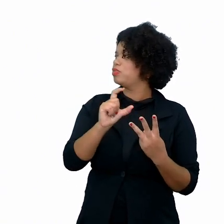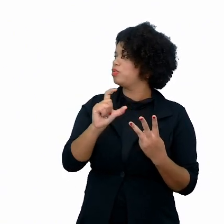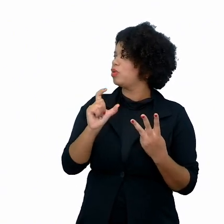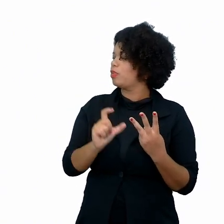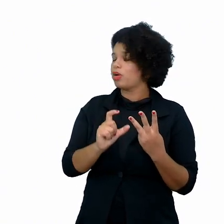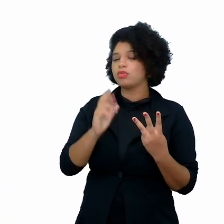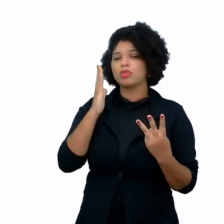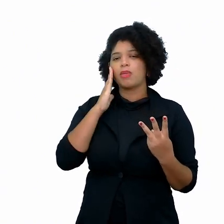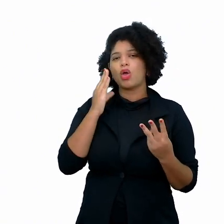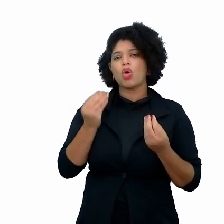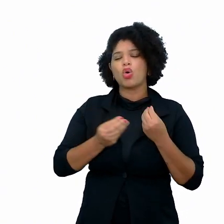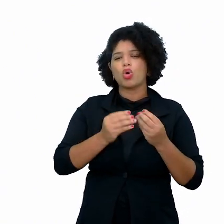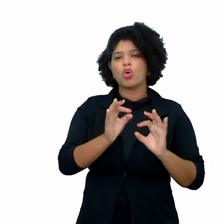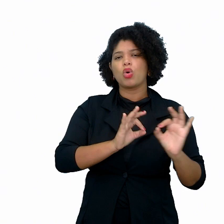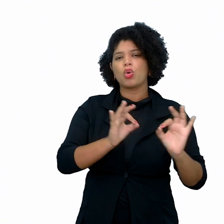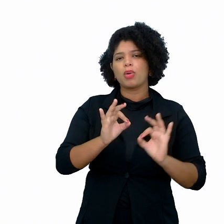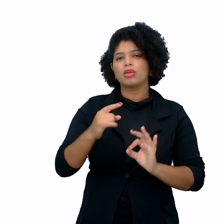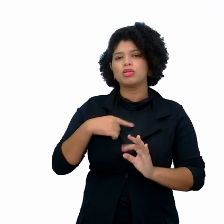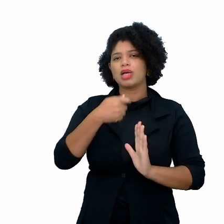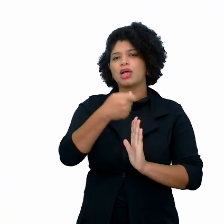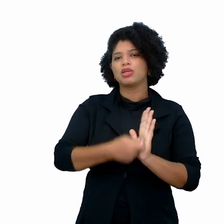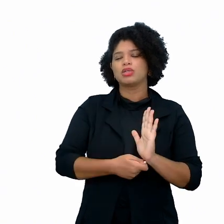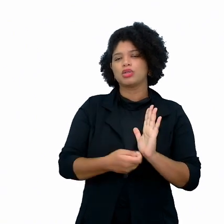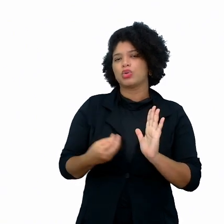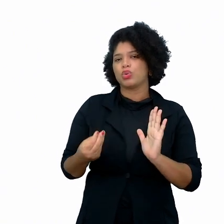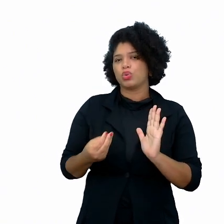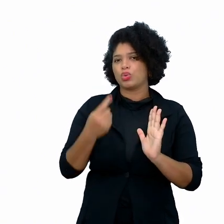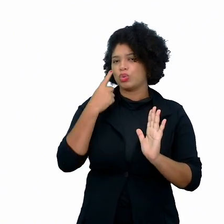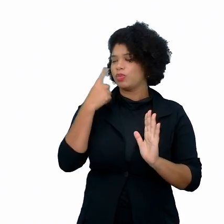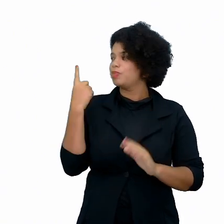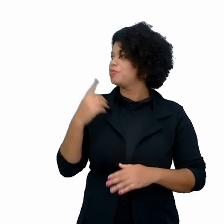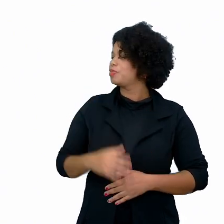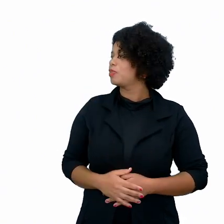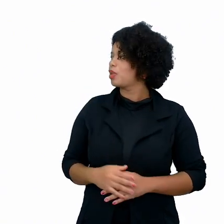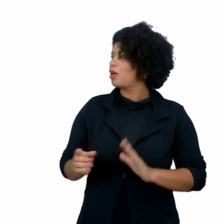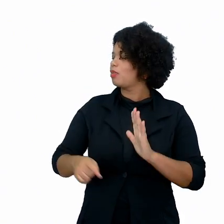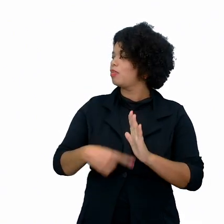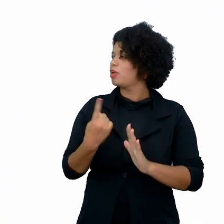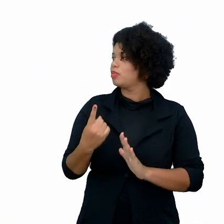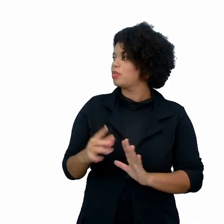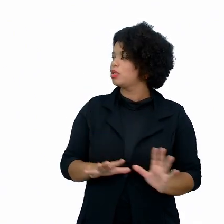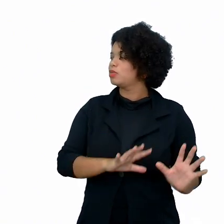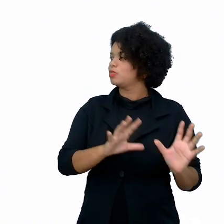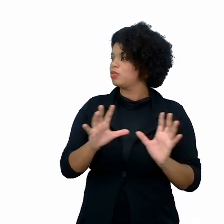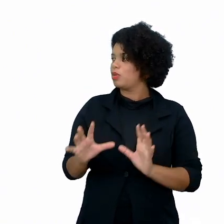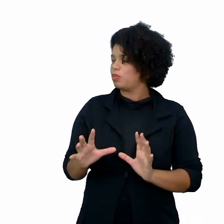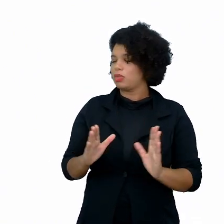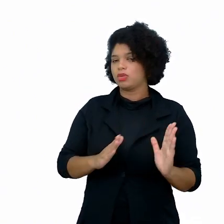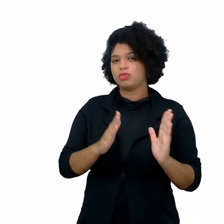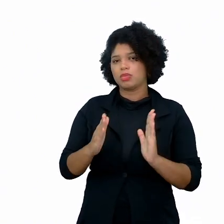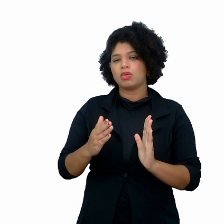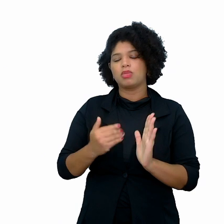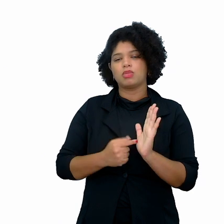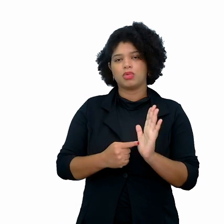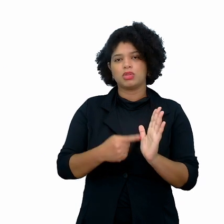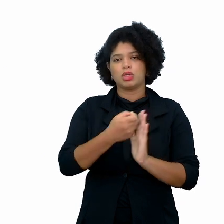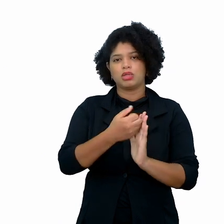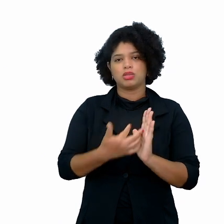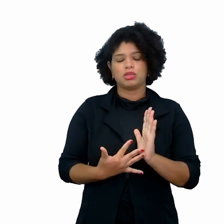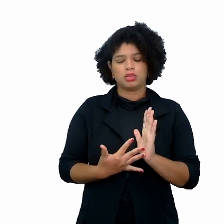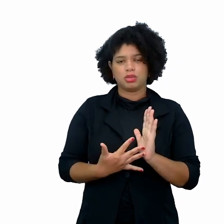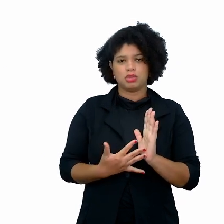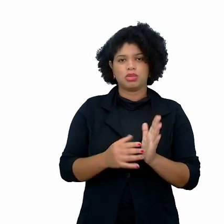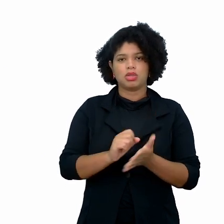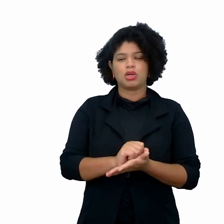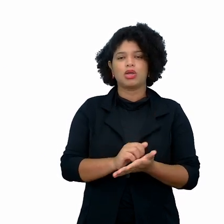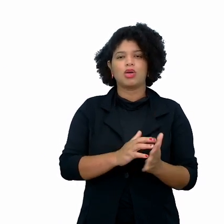como está planejada a nossa agenda. Então, num primeiro momento, nós vamos apresentar a sequência 4,